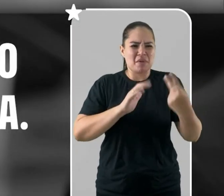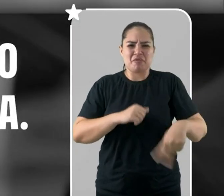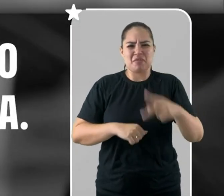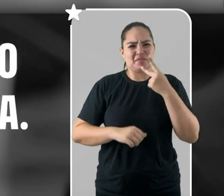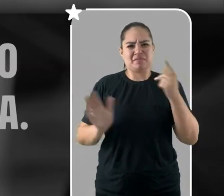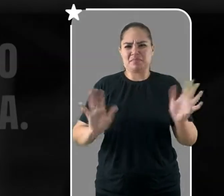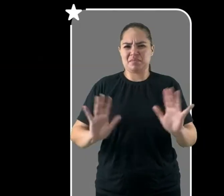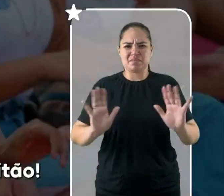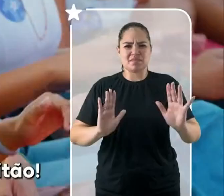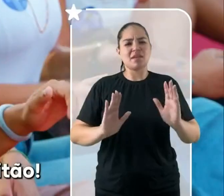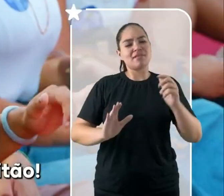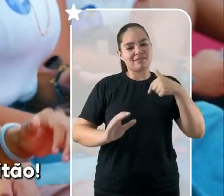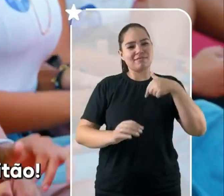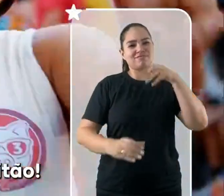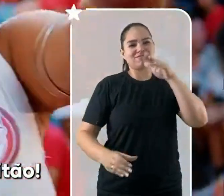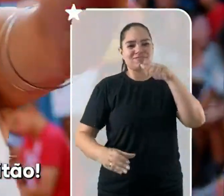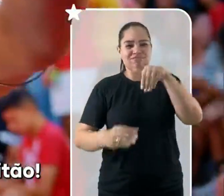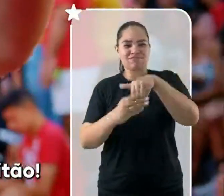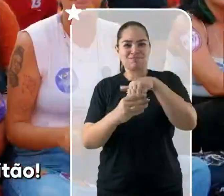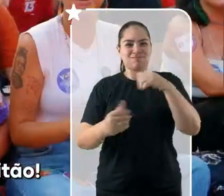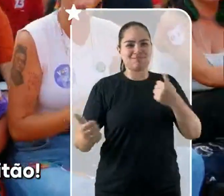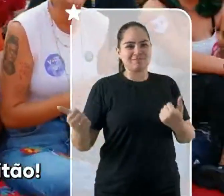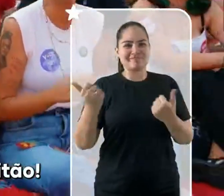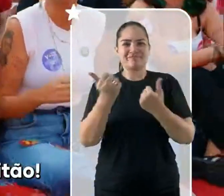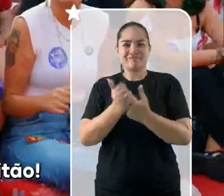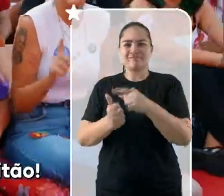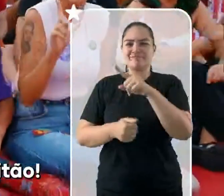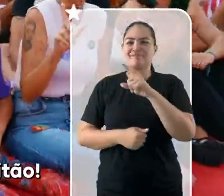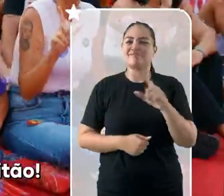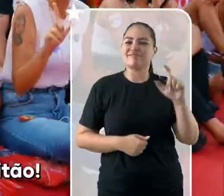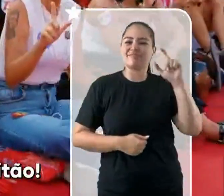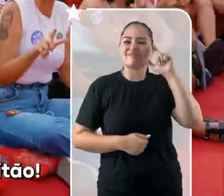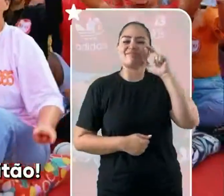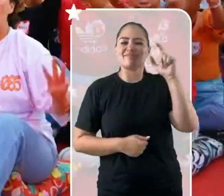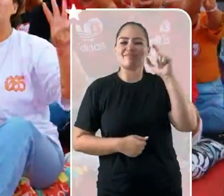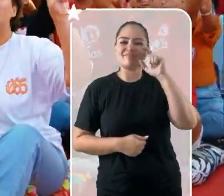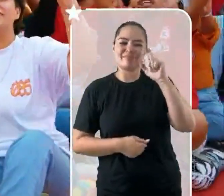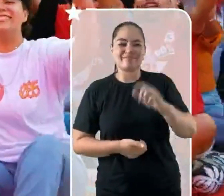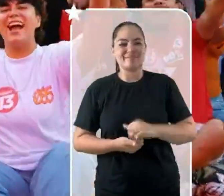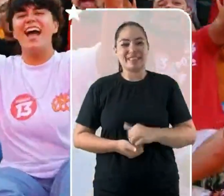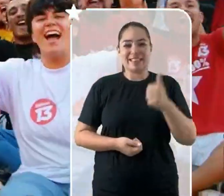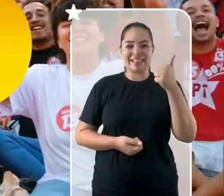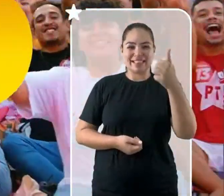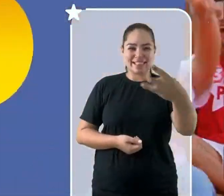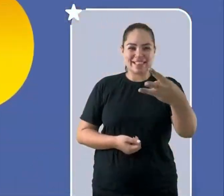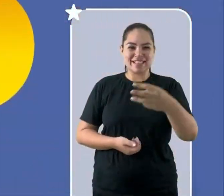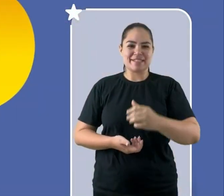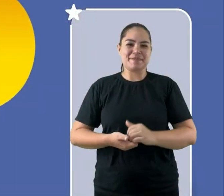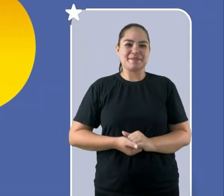certo em Fortaleza. Eu tô fechado com o Leitão.